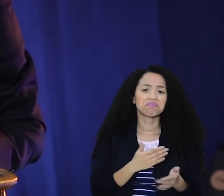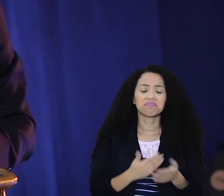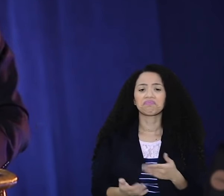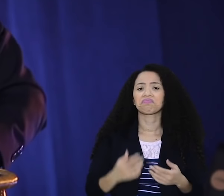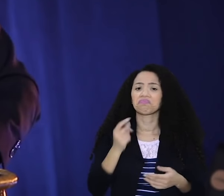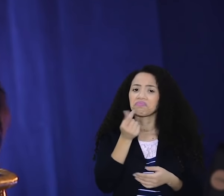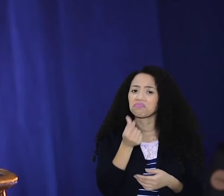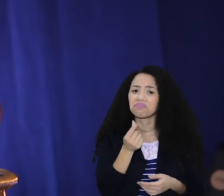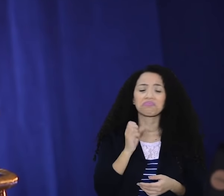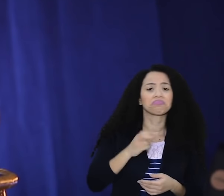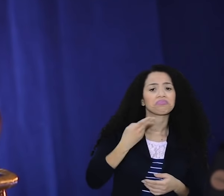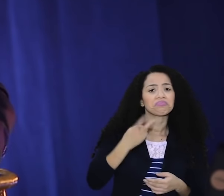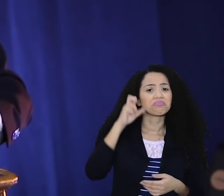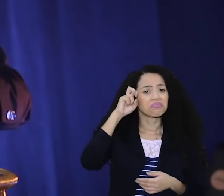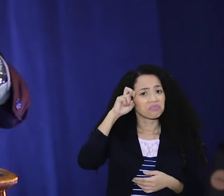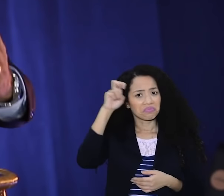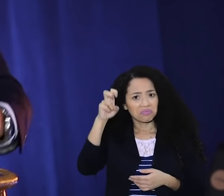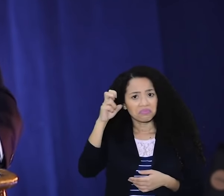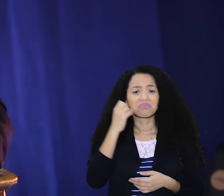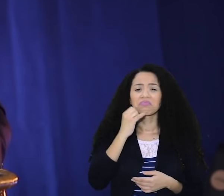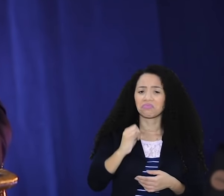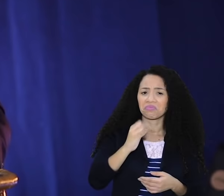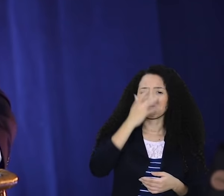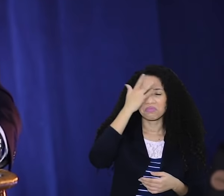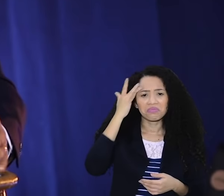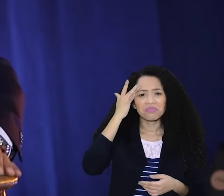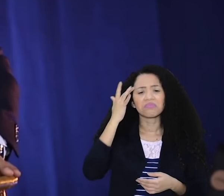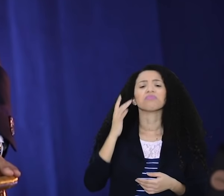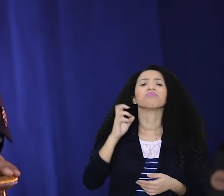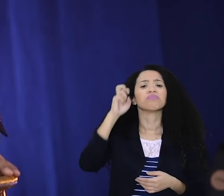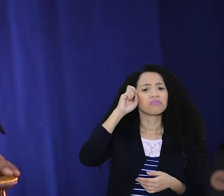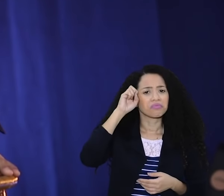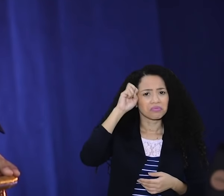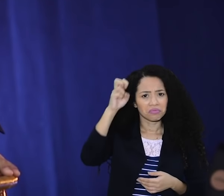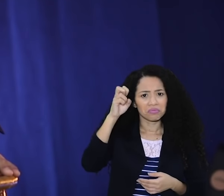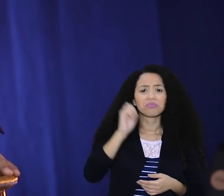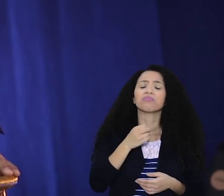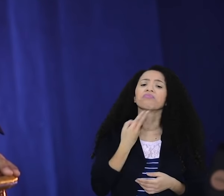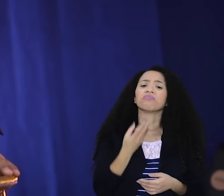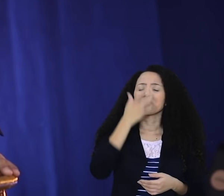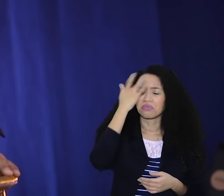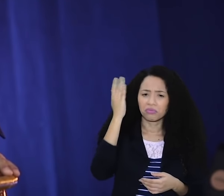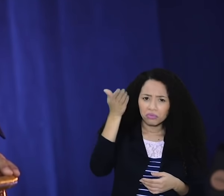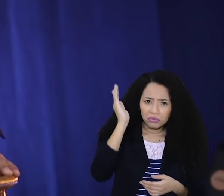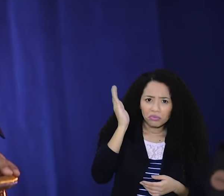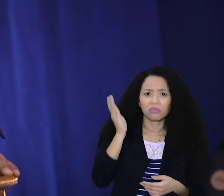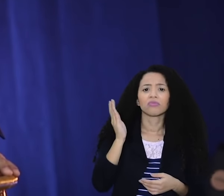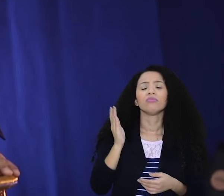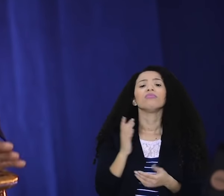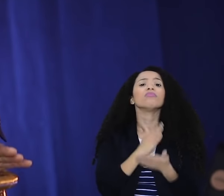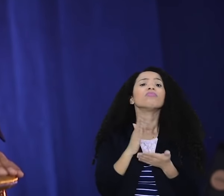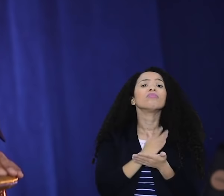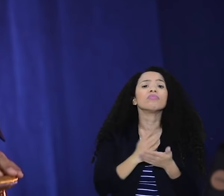econômicas ou intelectuais que ele tenha, se for um homem sábio, se for um homem leigo, em algum momento da vida ele vai passar